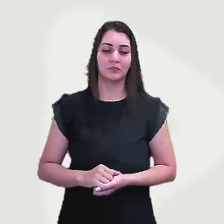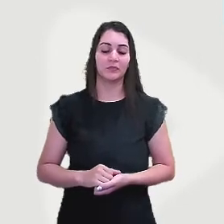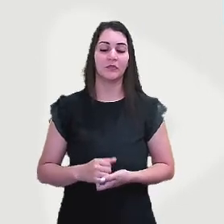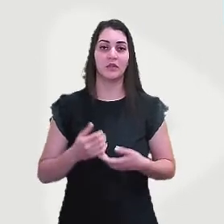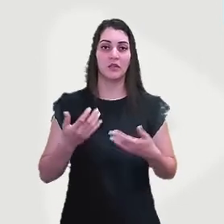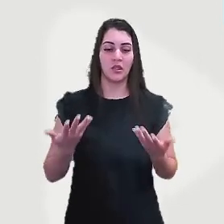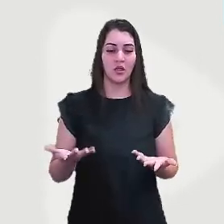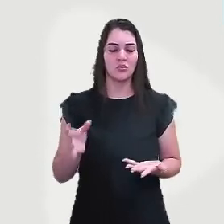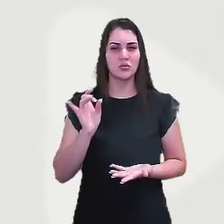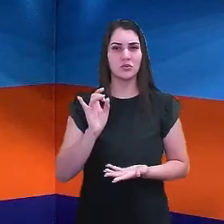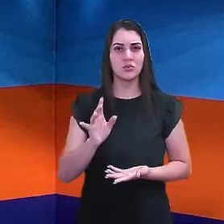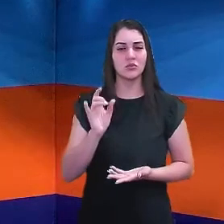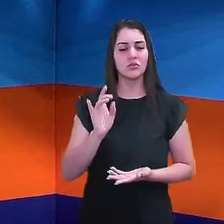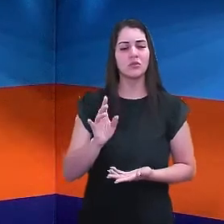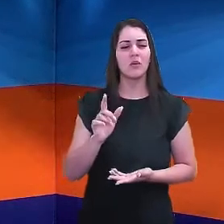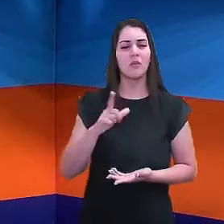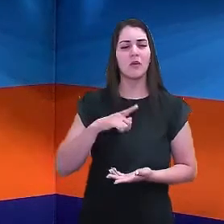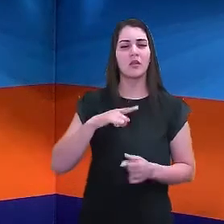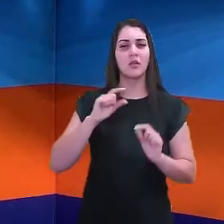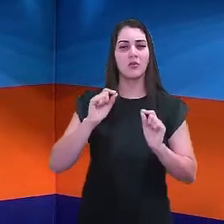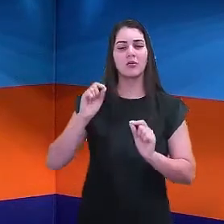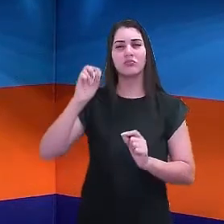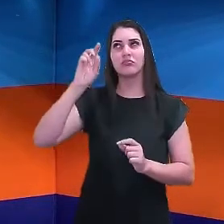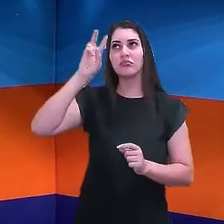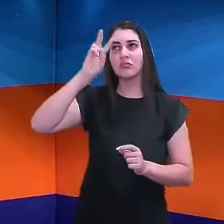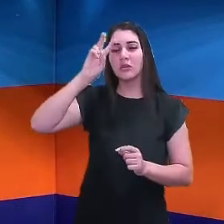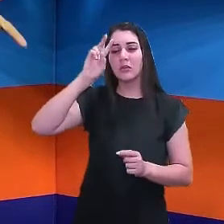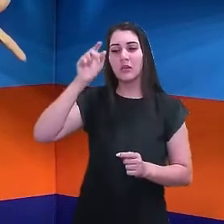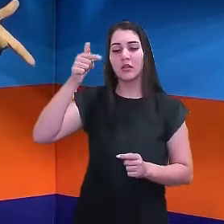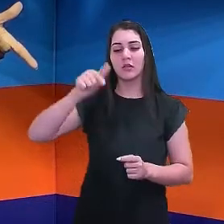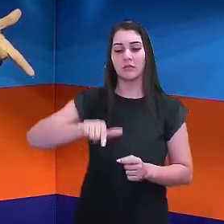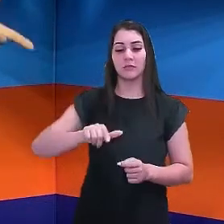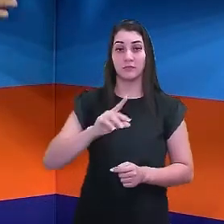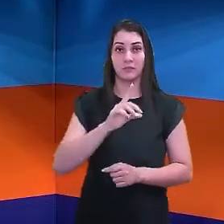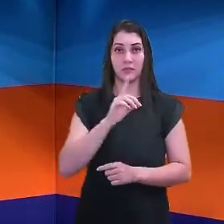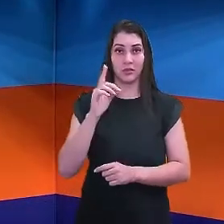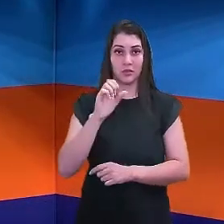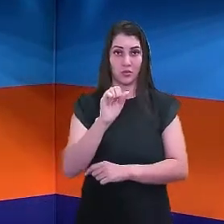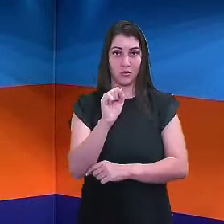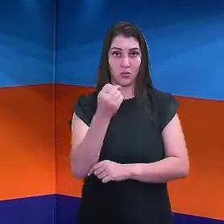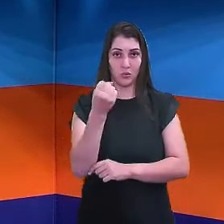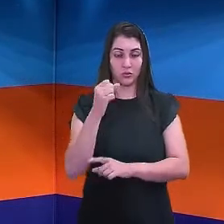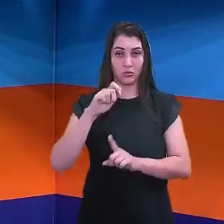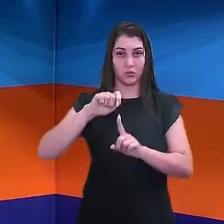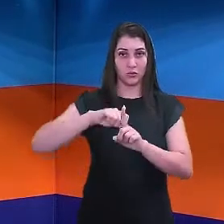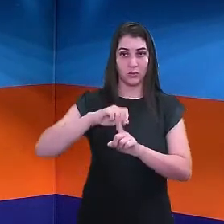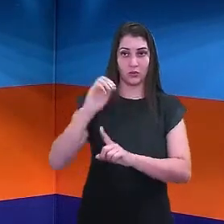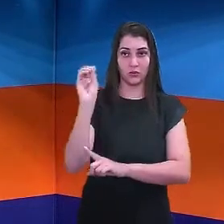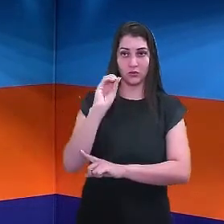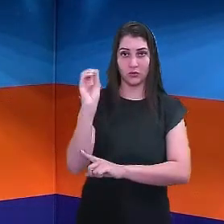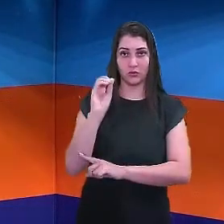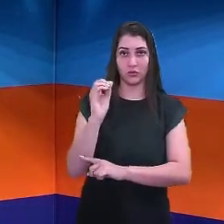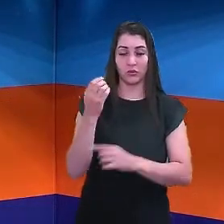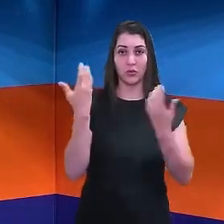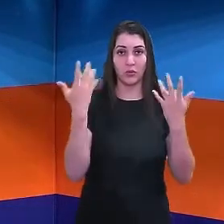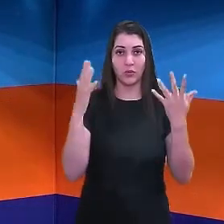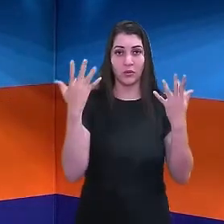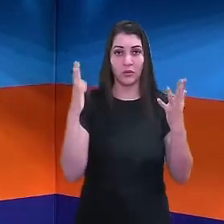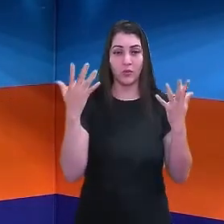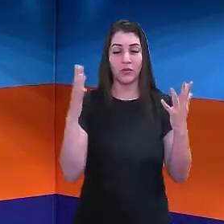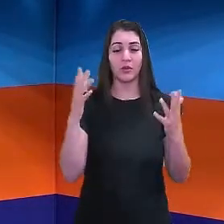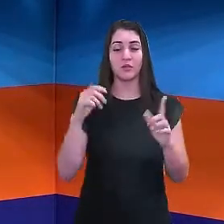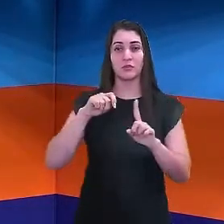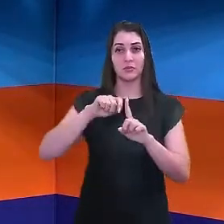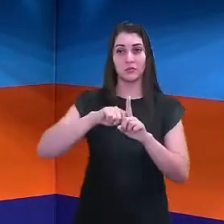Então, só para a gente fazer uma última, né, revisão. Dia 8 de outubro agora comemoramos o quê? O Dia Nordestino. O